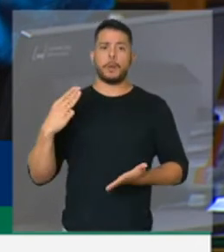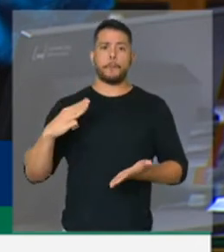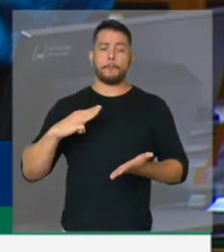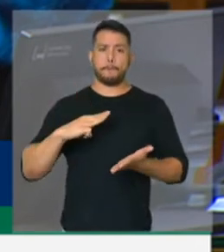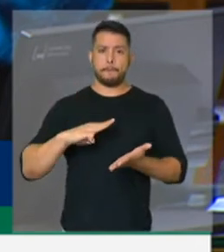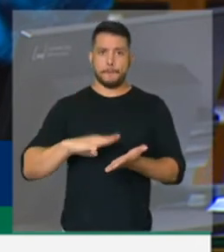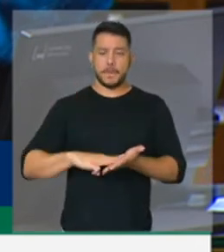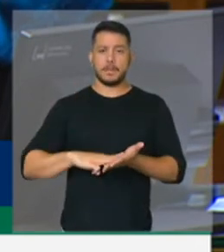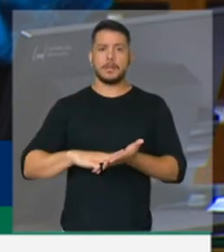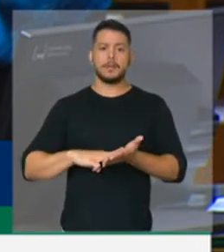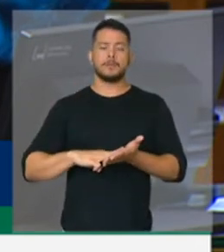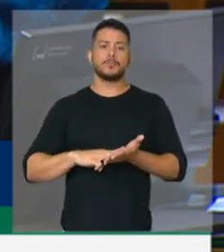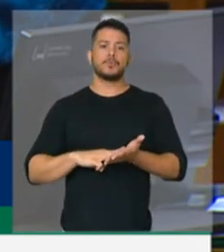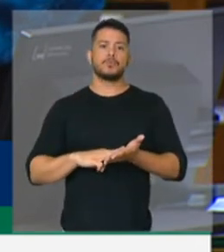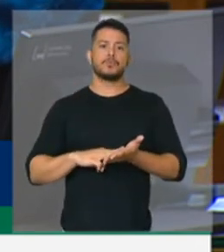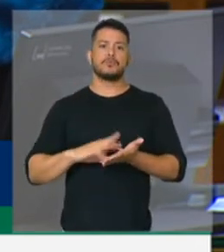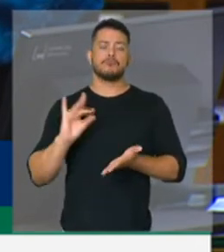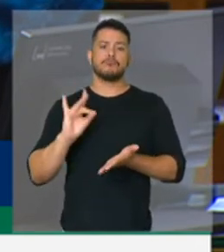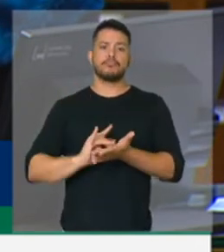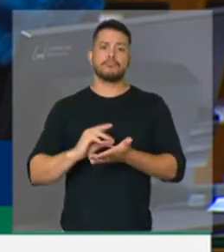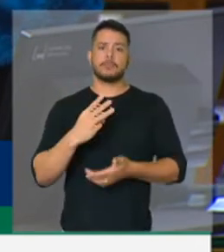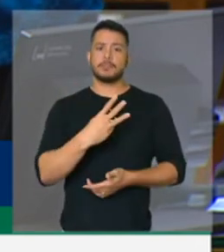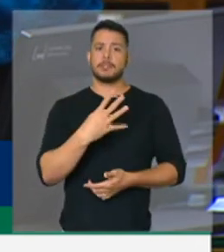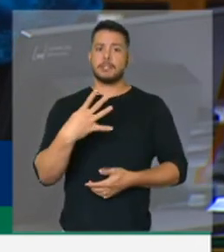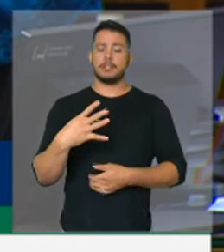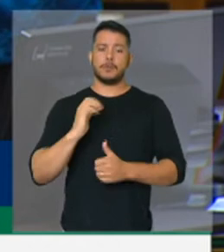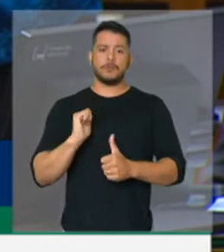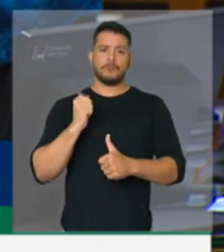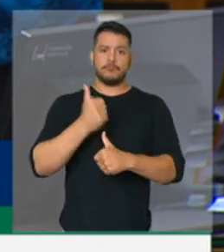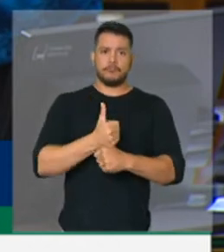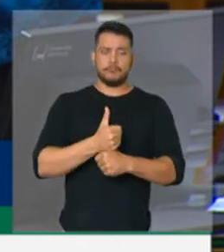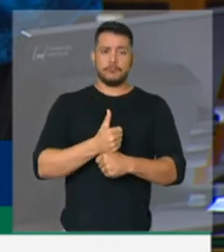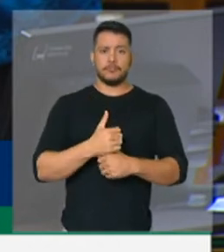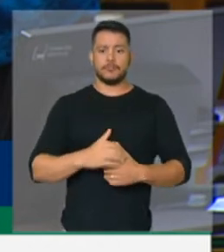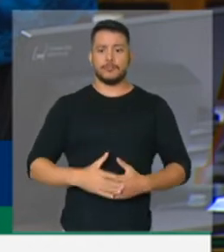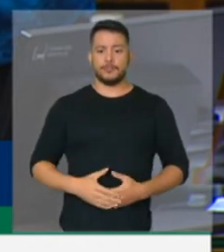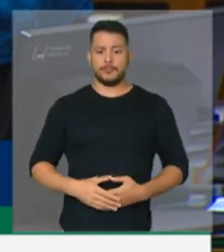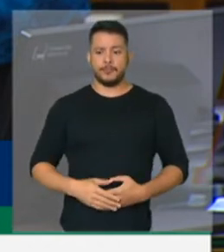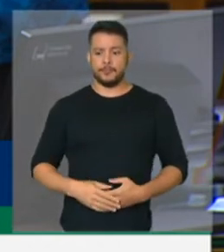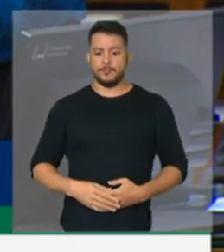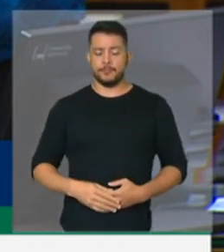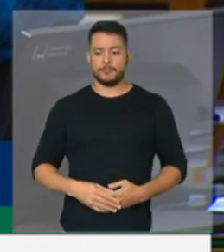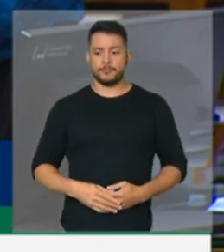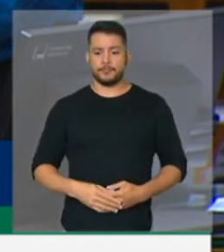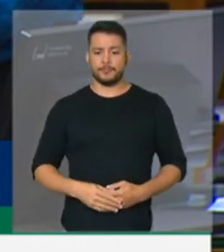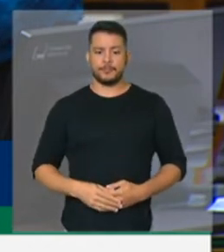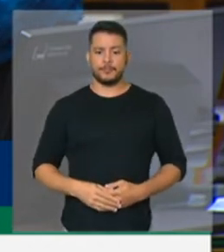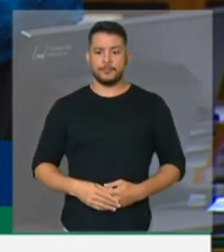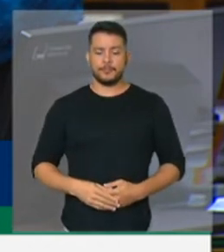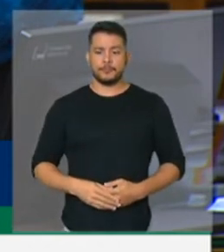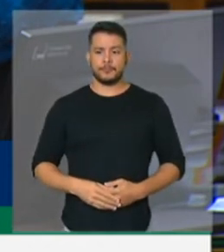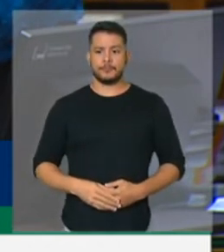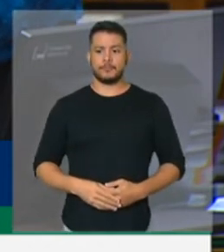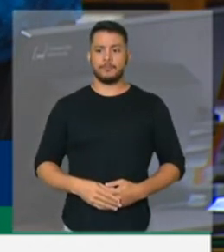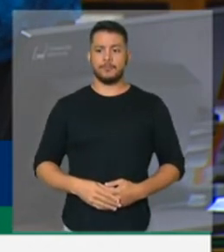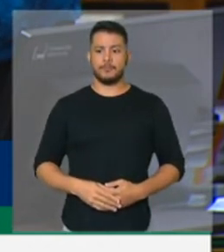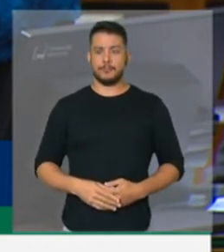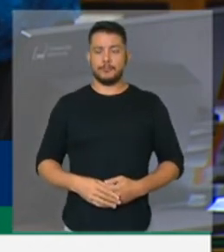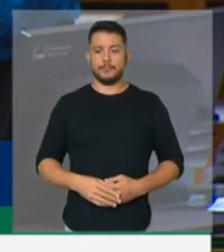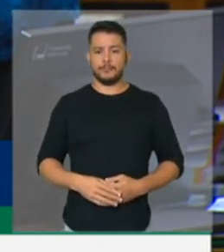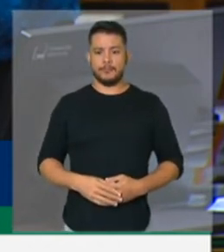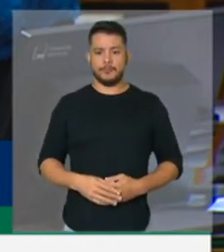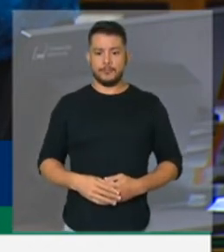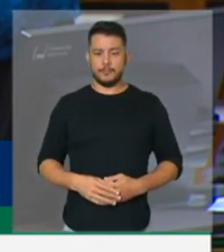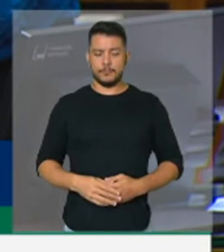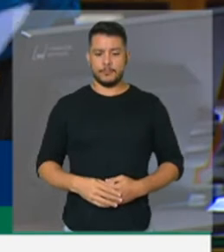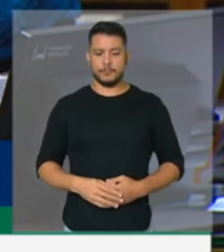de suplentes designados de acordo com os parágrafos 1º e 2º do artigo 3º do Regimento Interno. Brasília, 7 de julho de 2021. Presidente